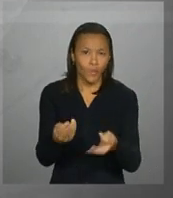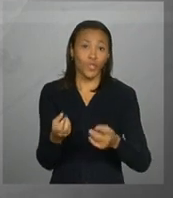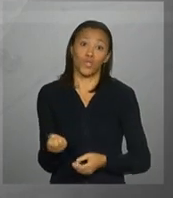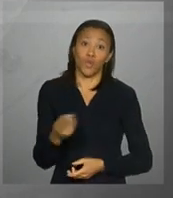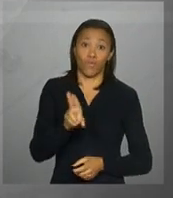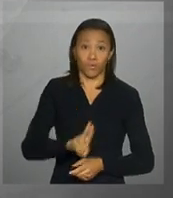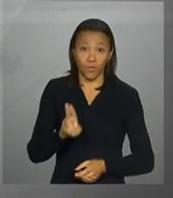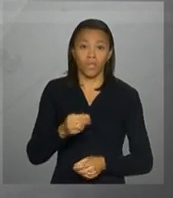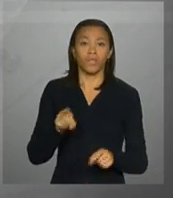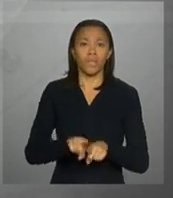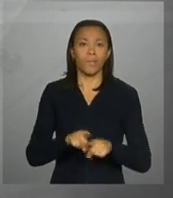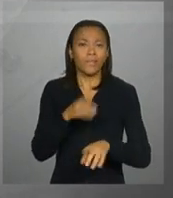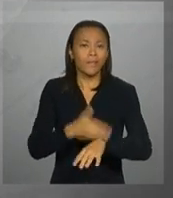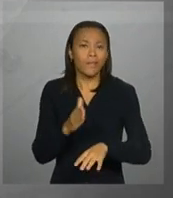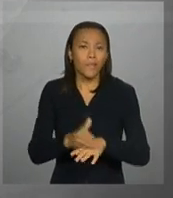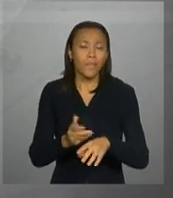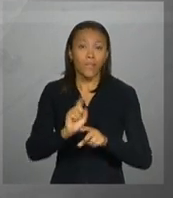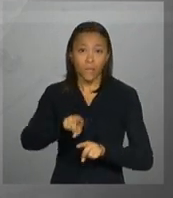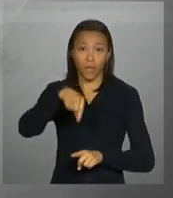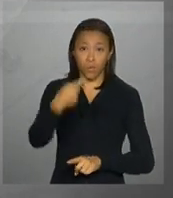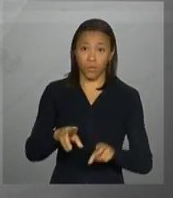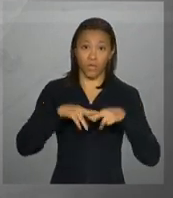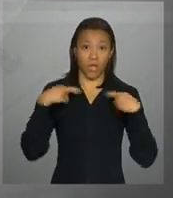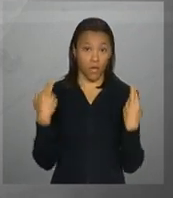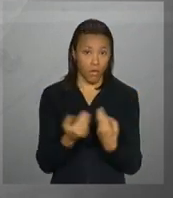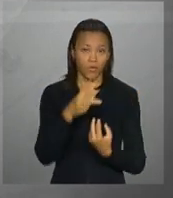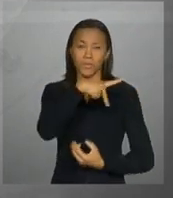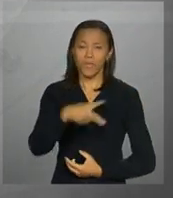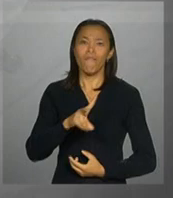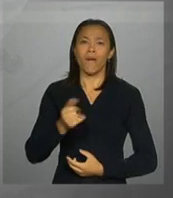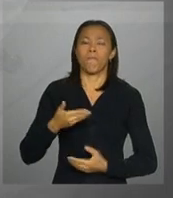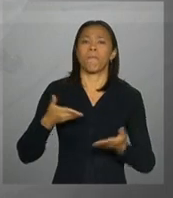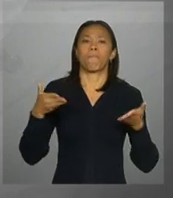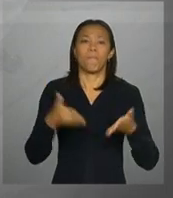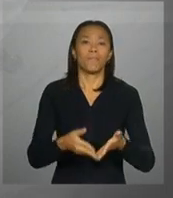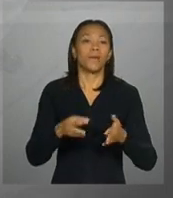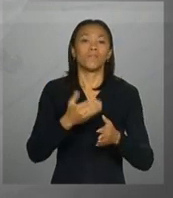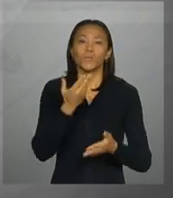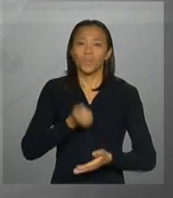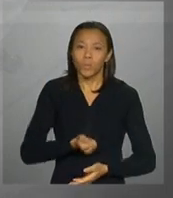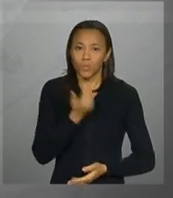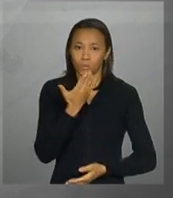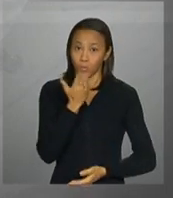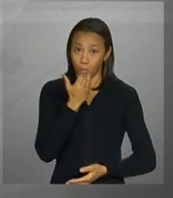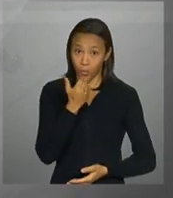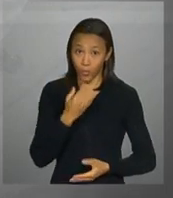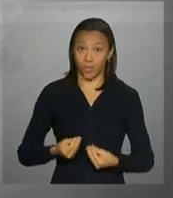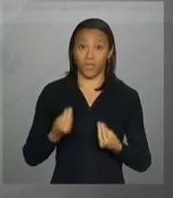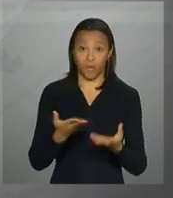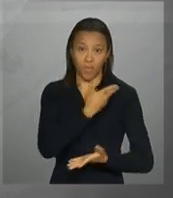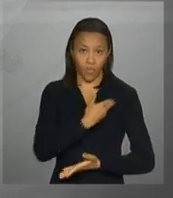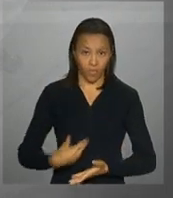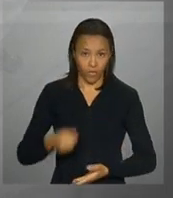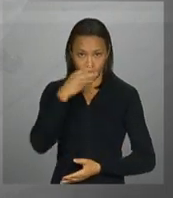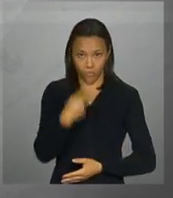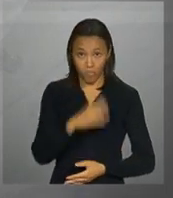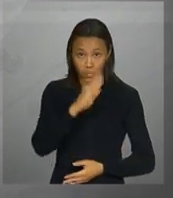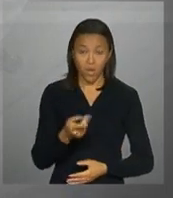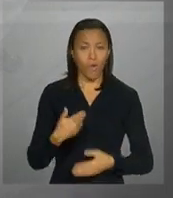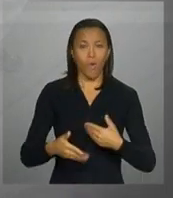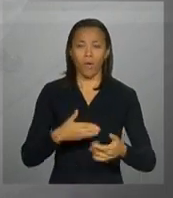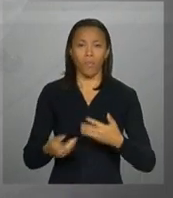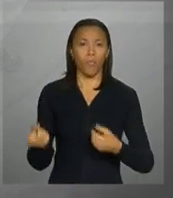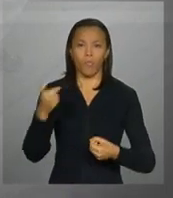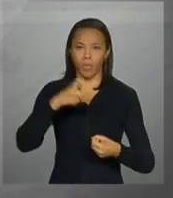capacitação após a reunião os presidentes vão participar de um almoço oferecido pelo governo brasileiro e nós podemos